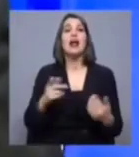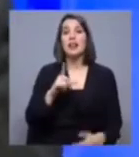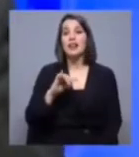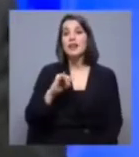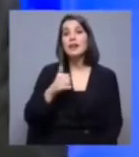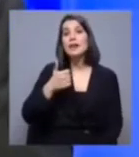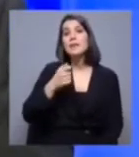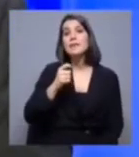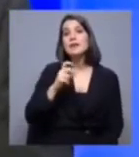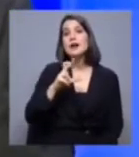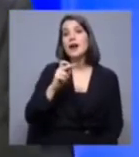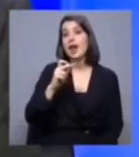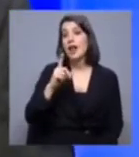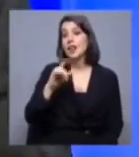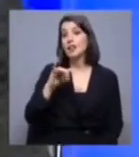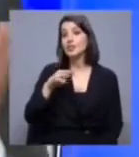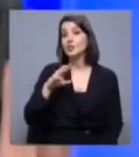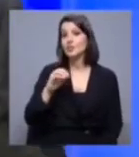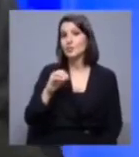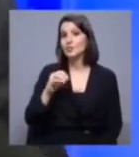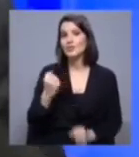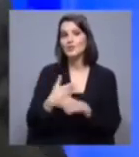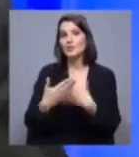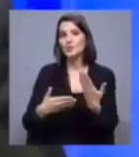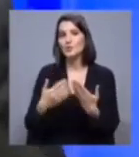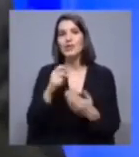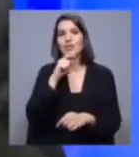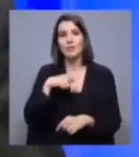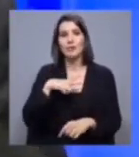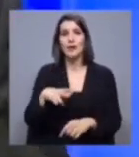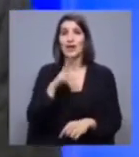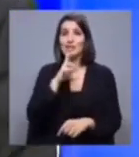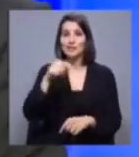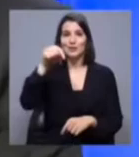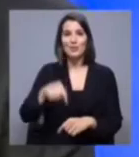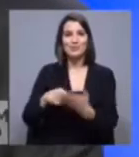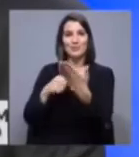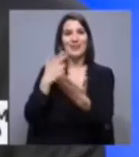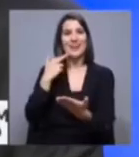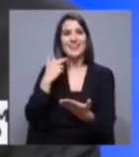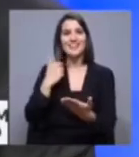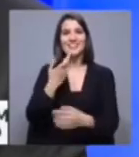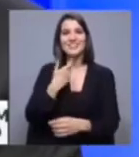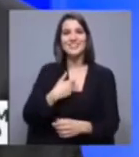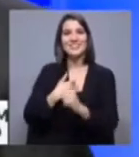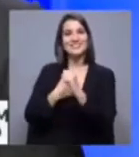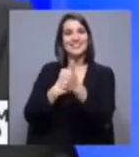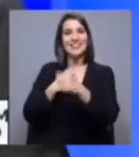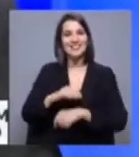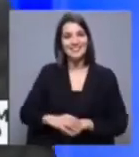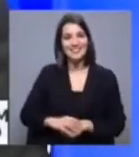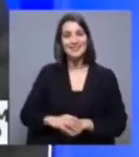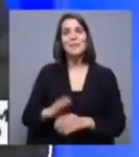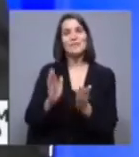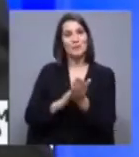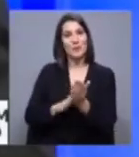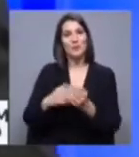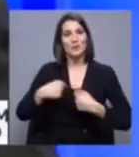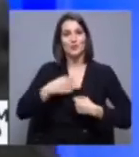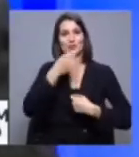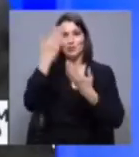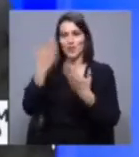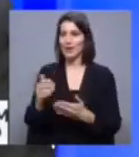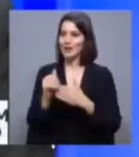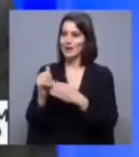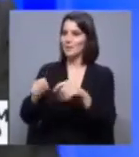falta a Portugal. E a razão, a resposta, está na primeira resposta do André Ventura. É que o André Ventura vem fazer aqui ilustra claramente que eu estou a falar com o líder